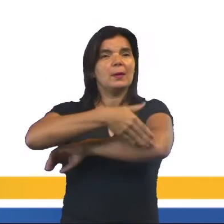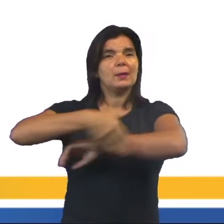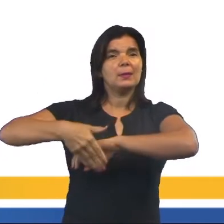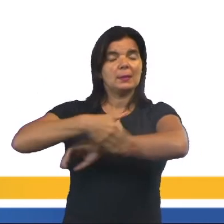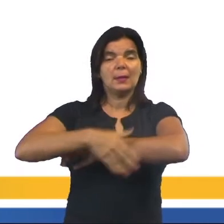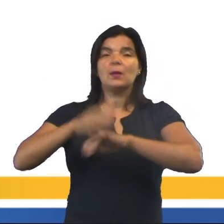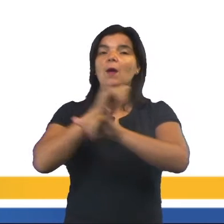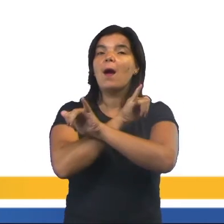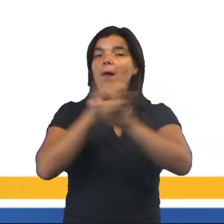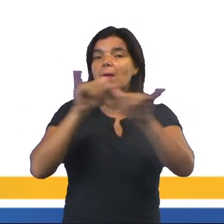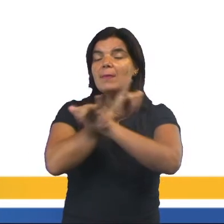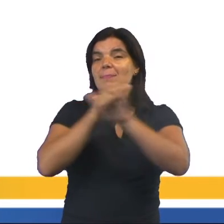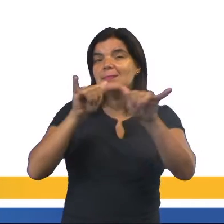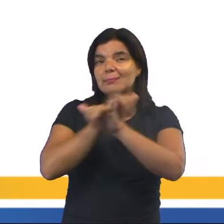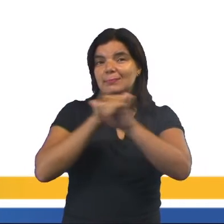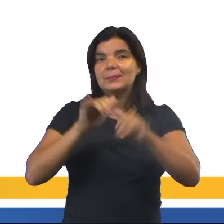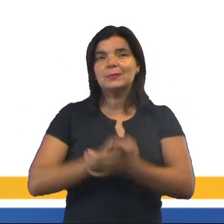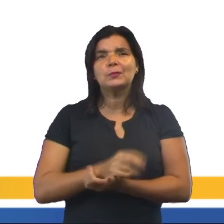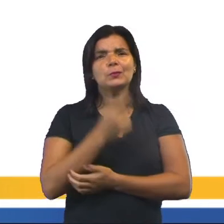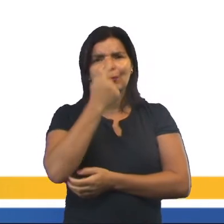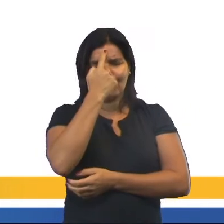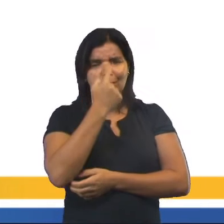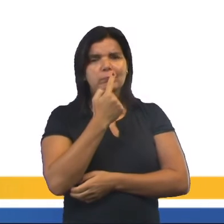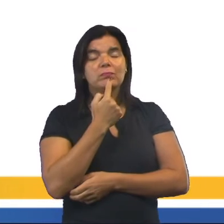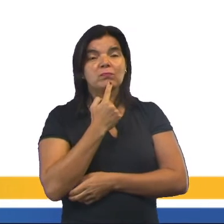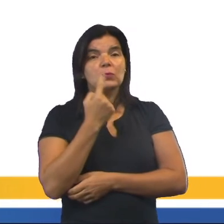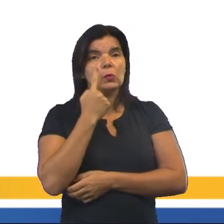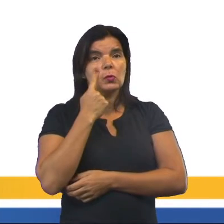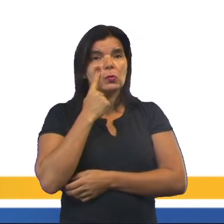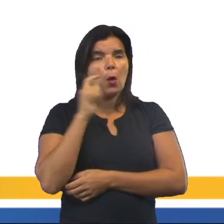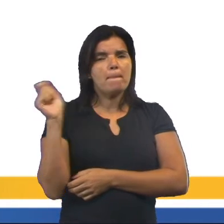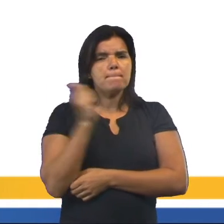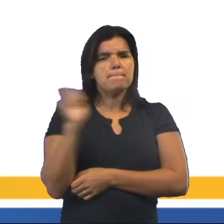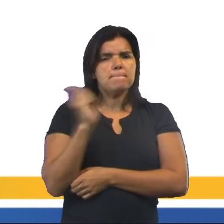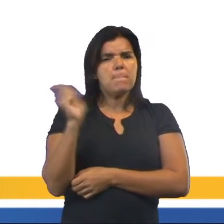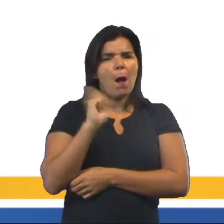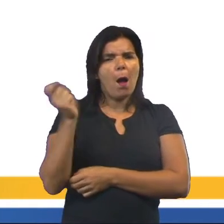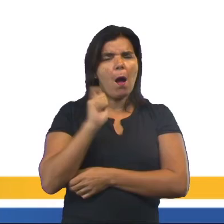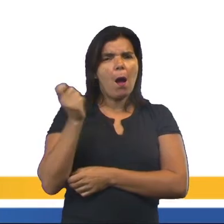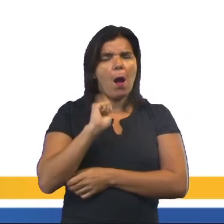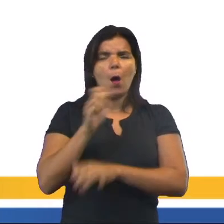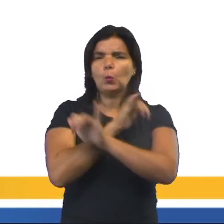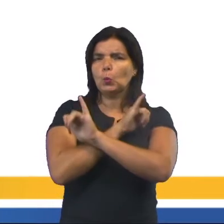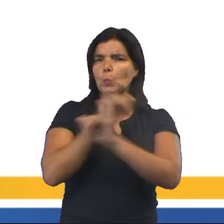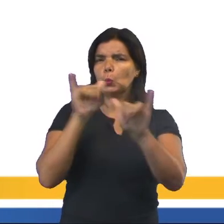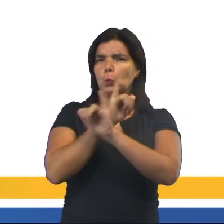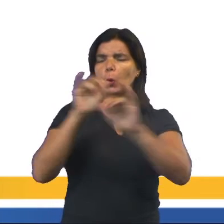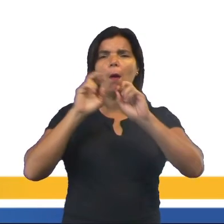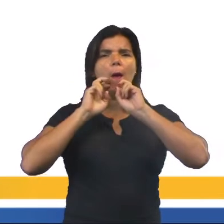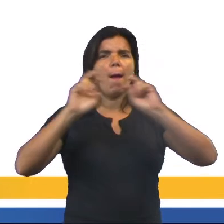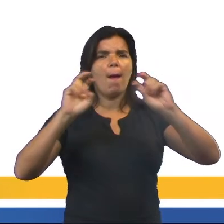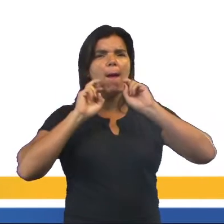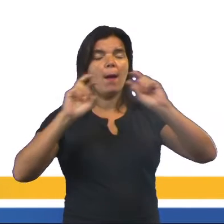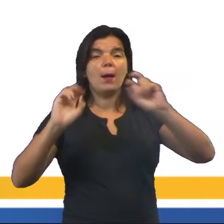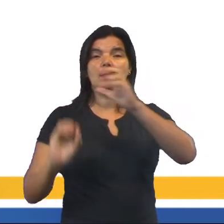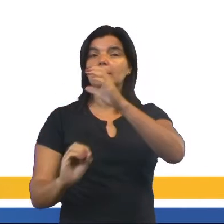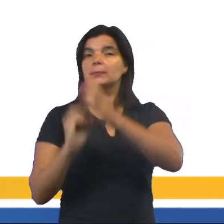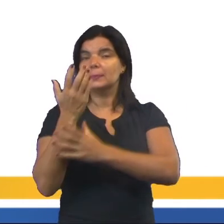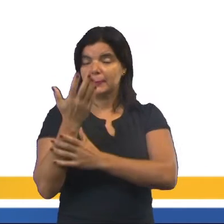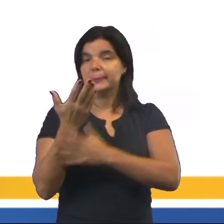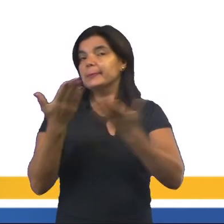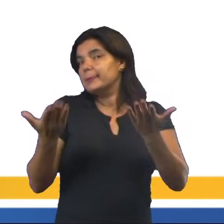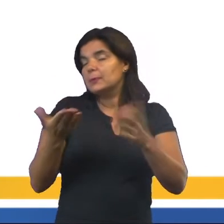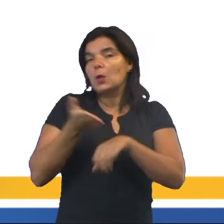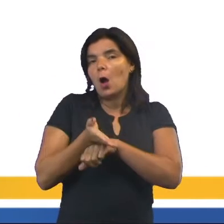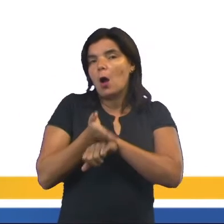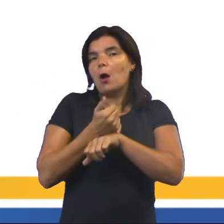as notícias. Vocês estão vendo na imagem o sino? Então, ele tocava o sino e anunciava grandes acontecimentos.